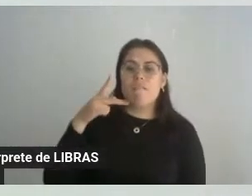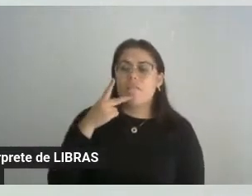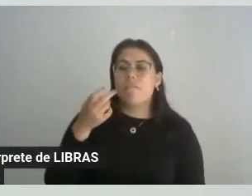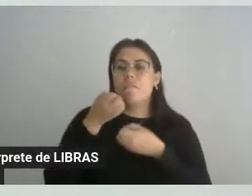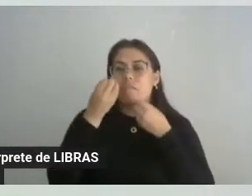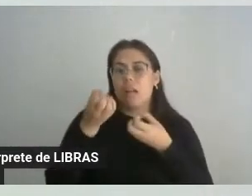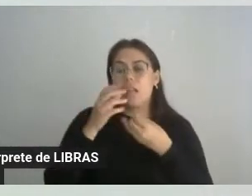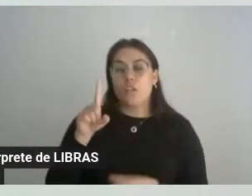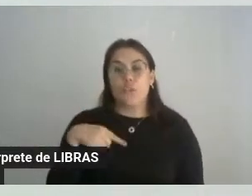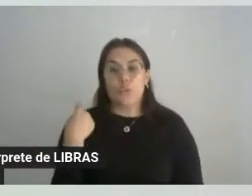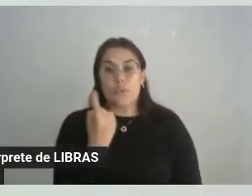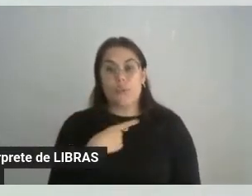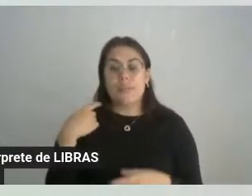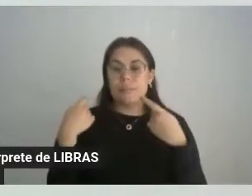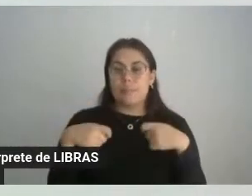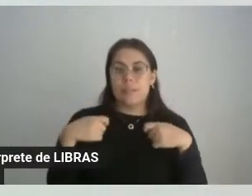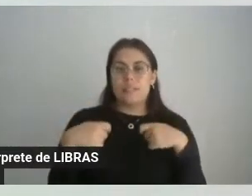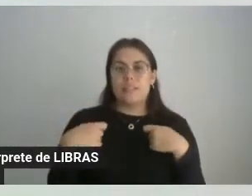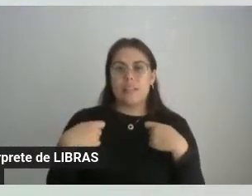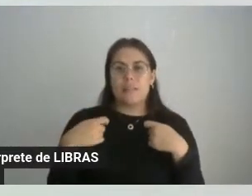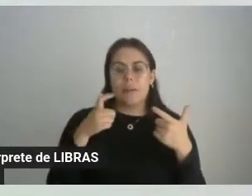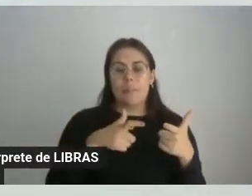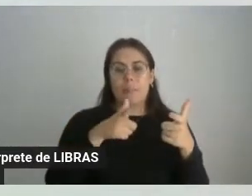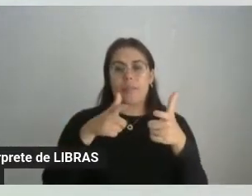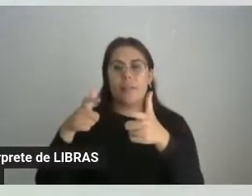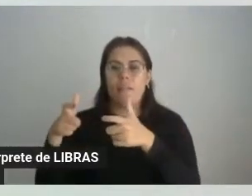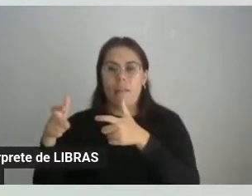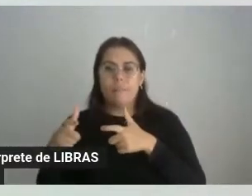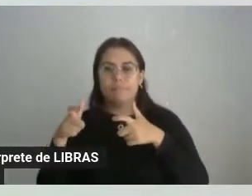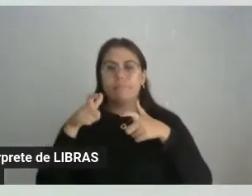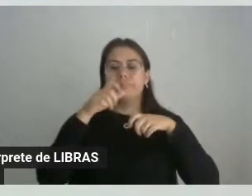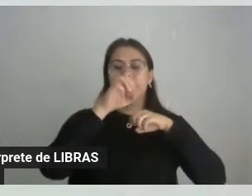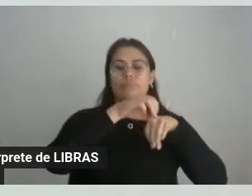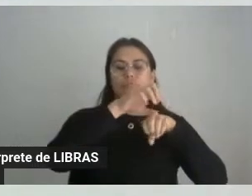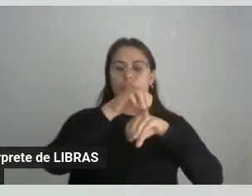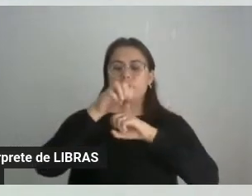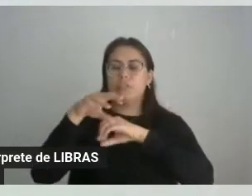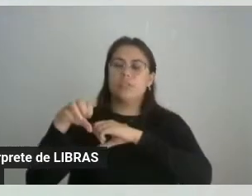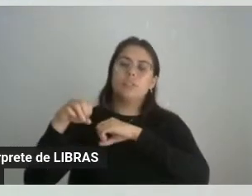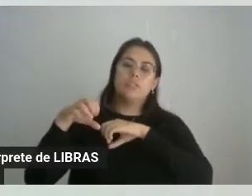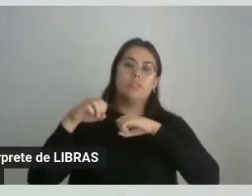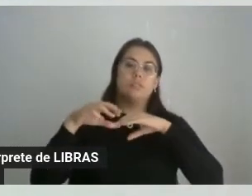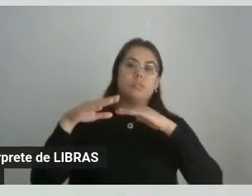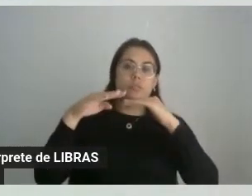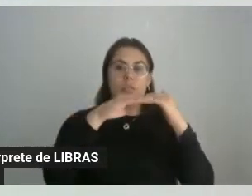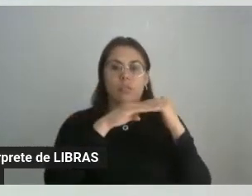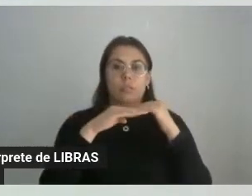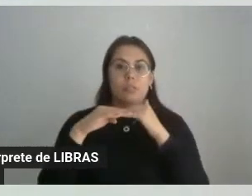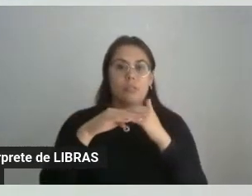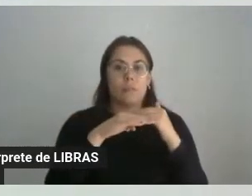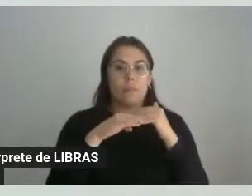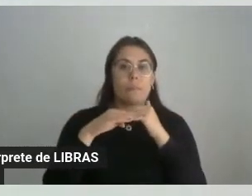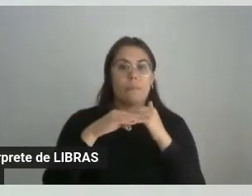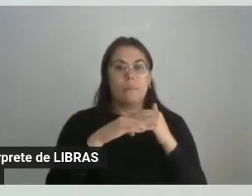precisamos compor ambientes de aprendizagem da igualdade. Rosinha, pode anotar isso aí para nós todos,